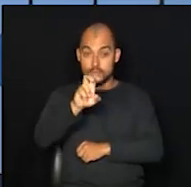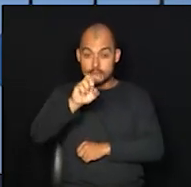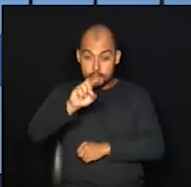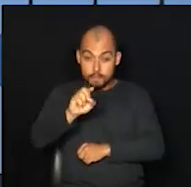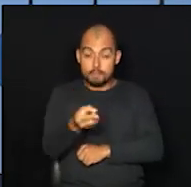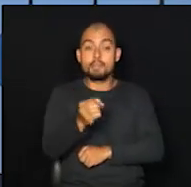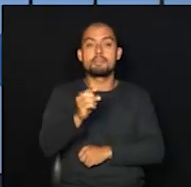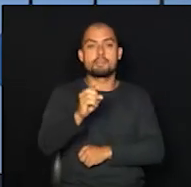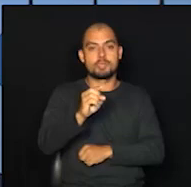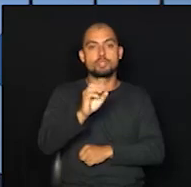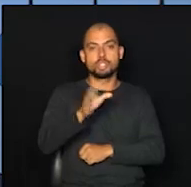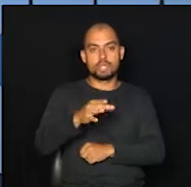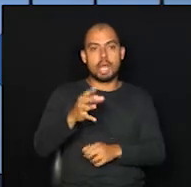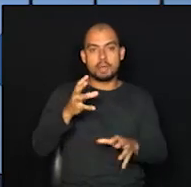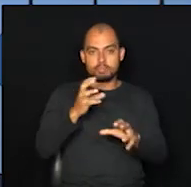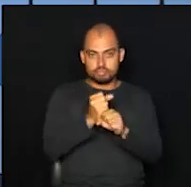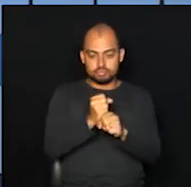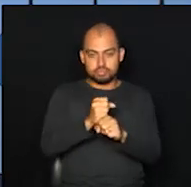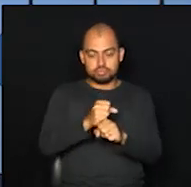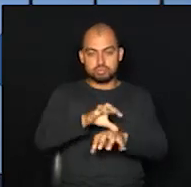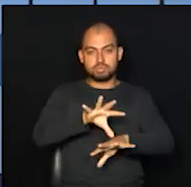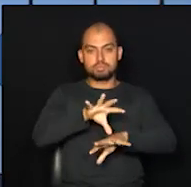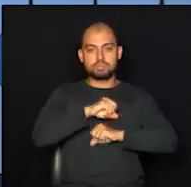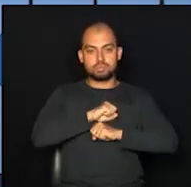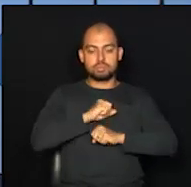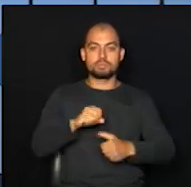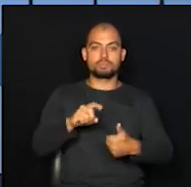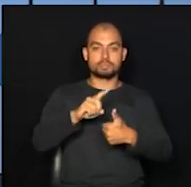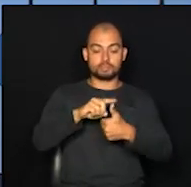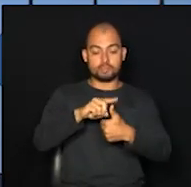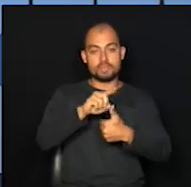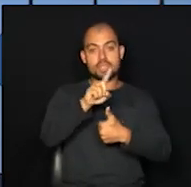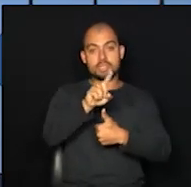5.250.727 casos no Brasil, sendo